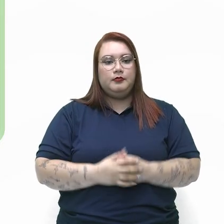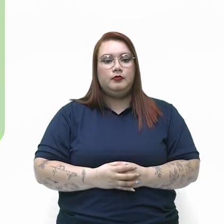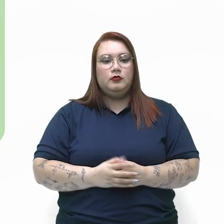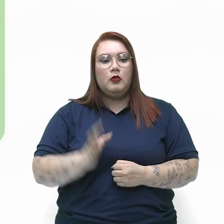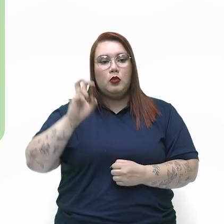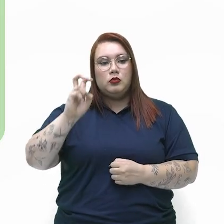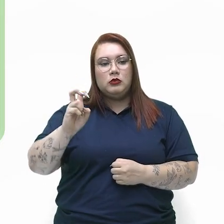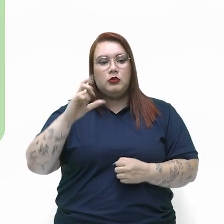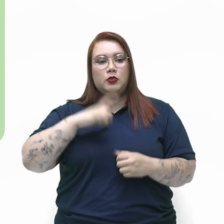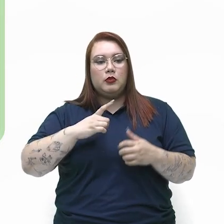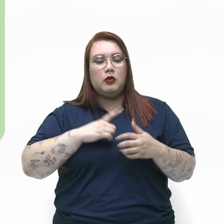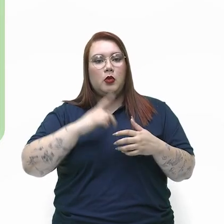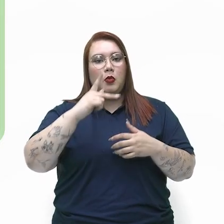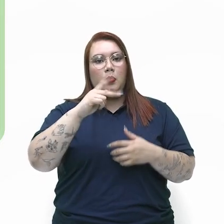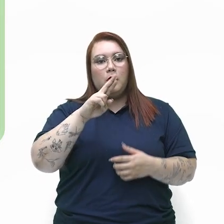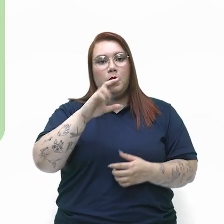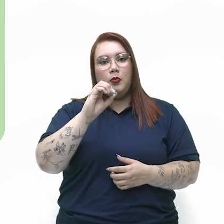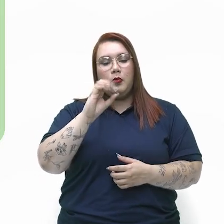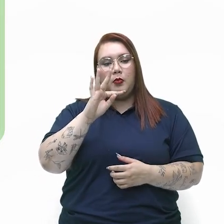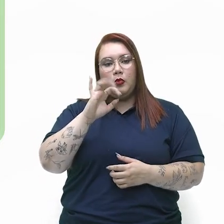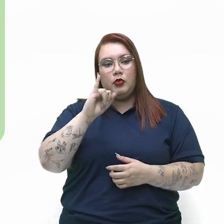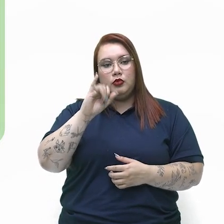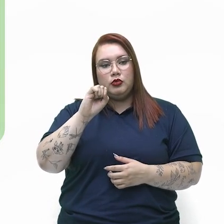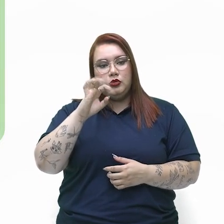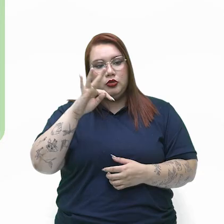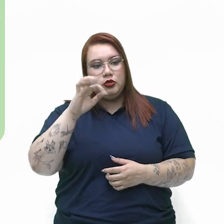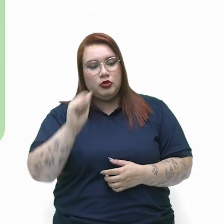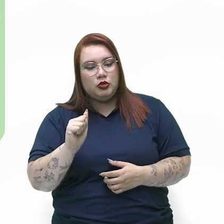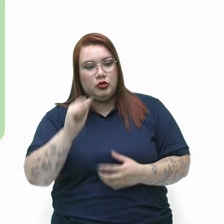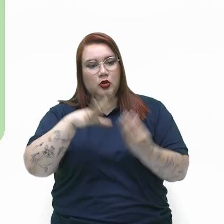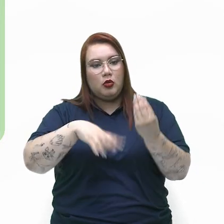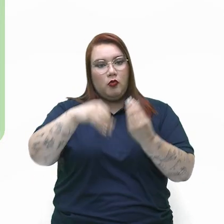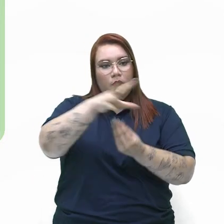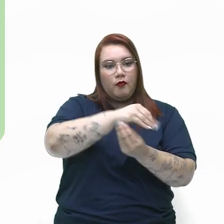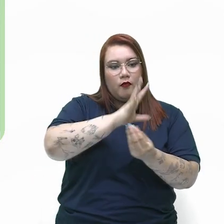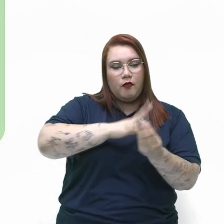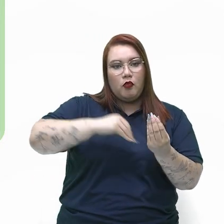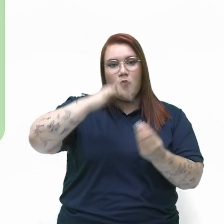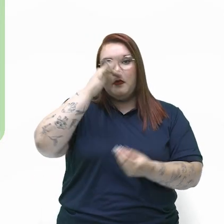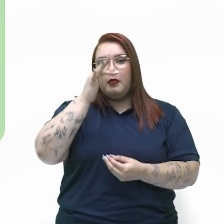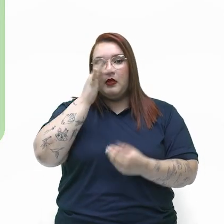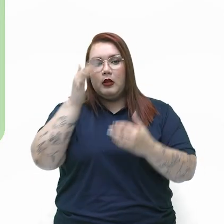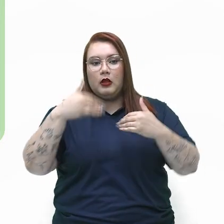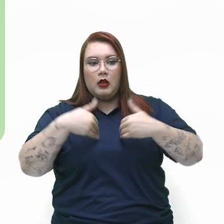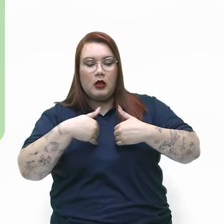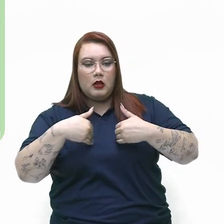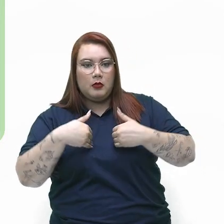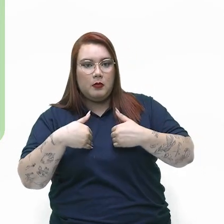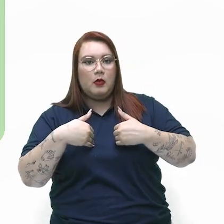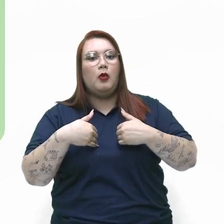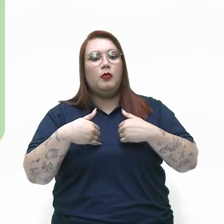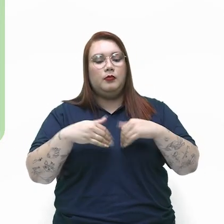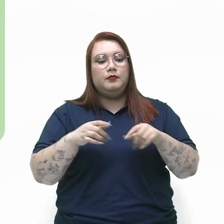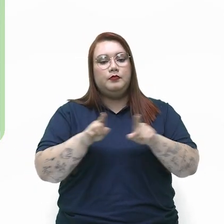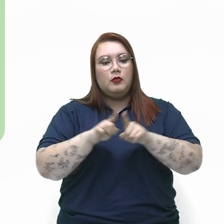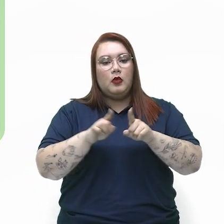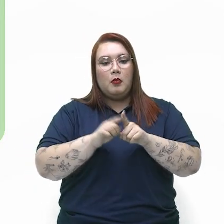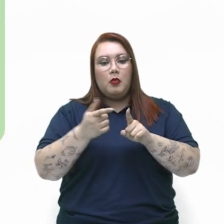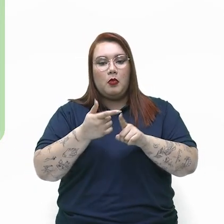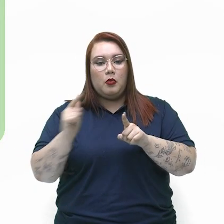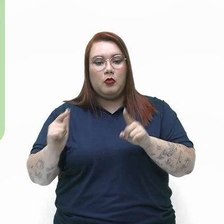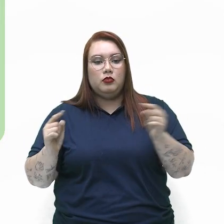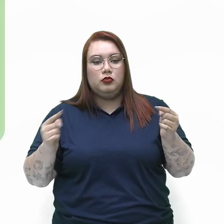reinos: protista, fungo, planta e animalia. Além desses 6 reinos, existe um outro sistema que é por